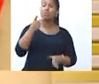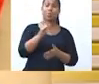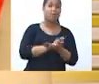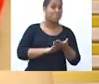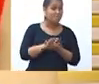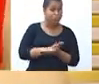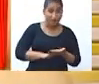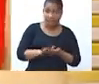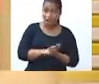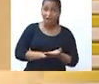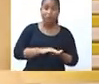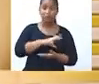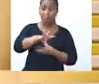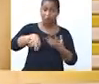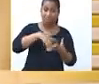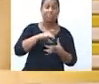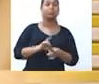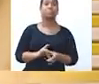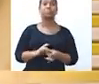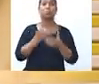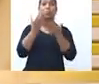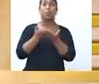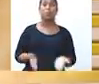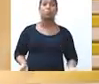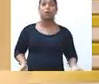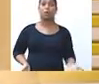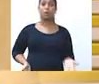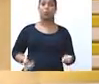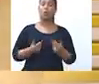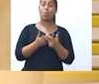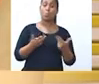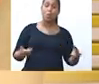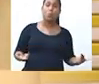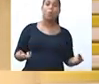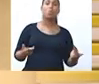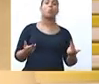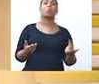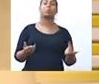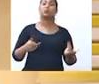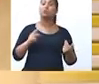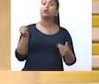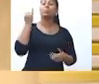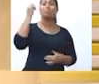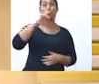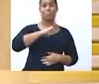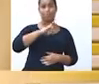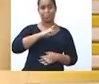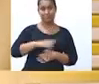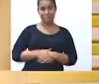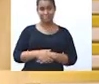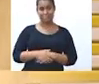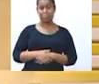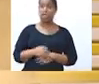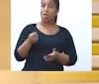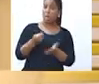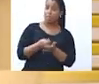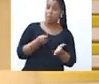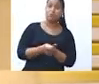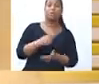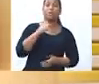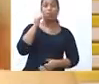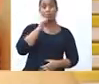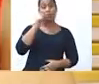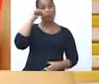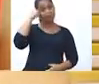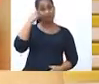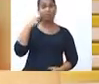falo da intersecção, e aí, eu né? perco algumas especificidades que são muito importantes. A luta que a mulher negra,